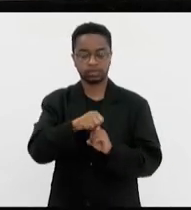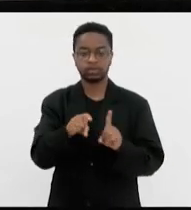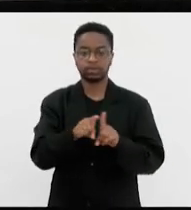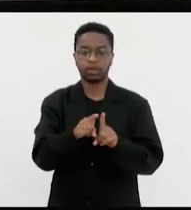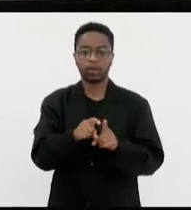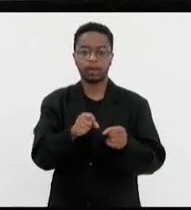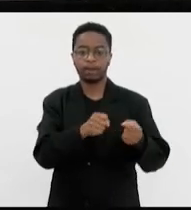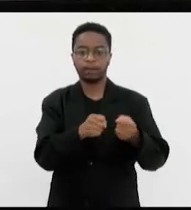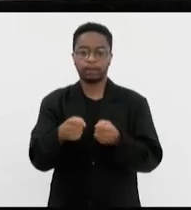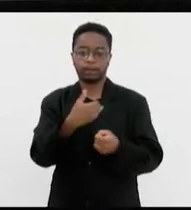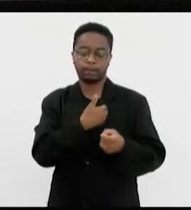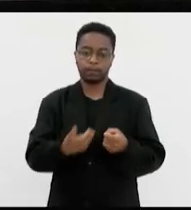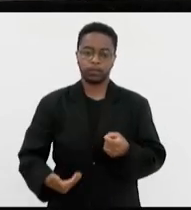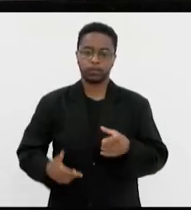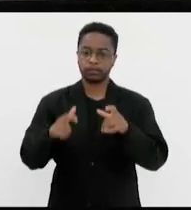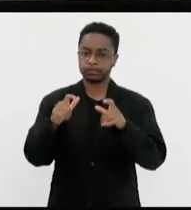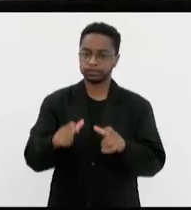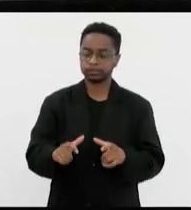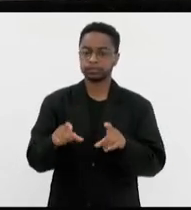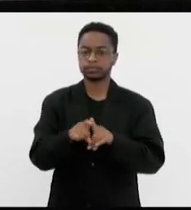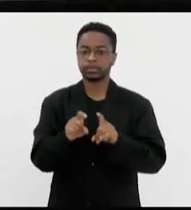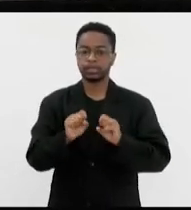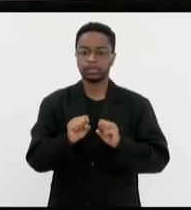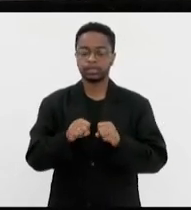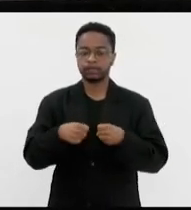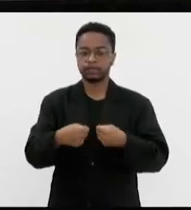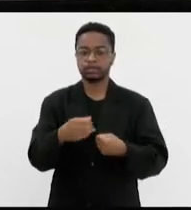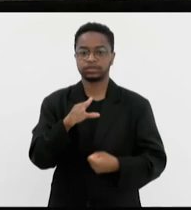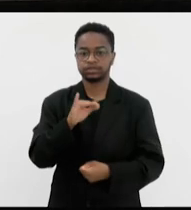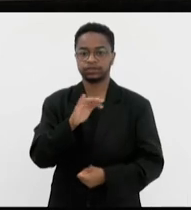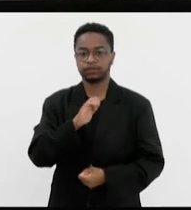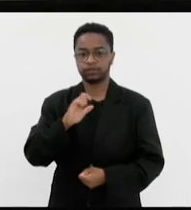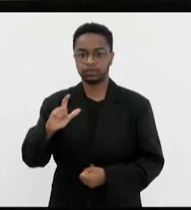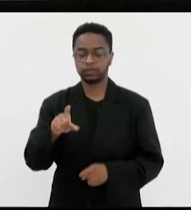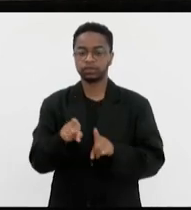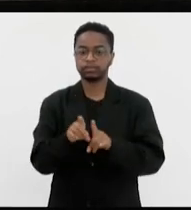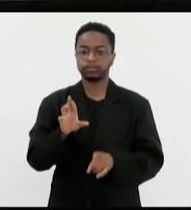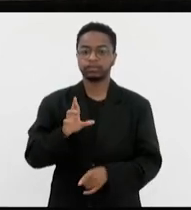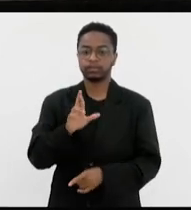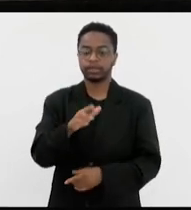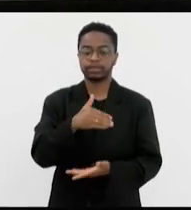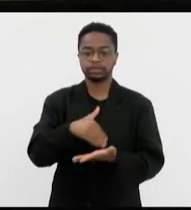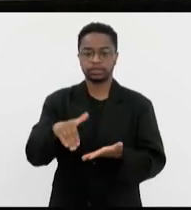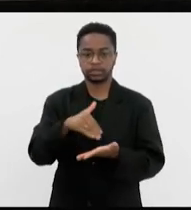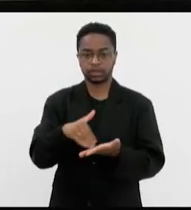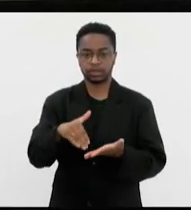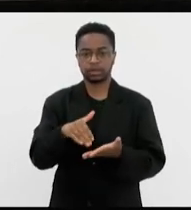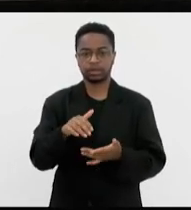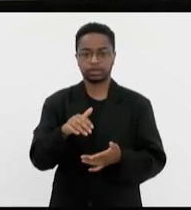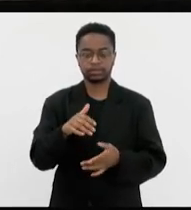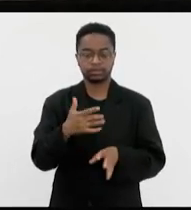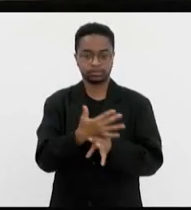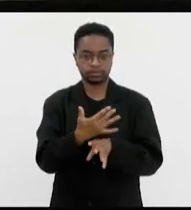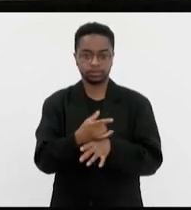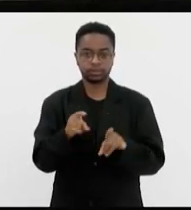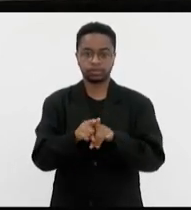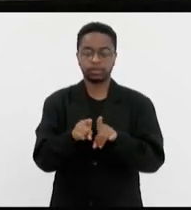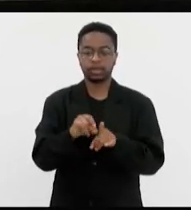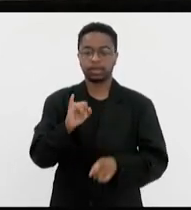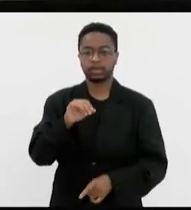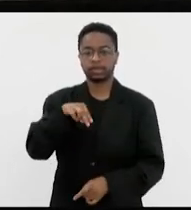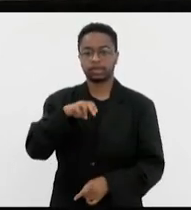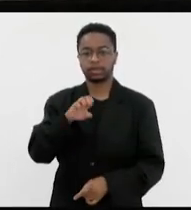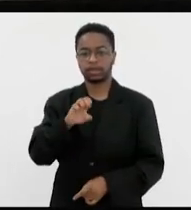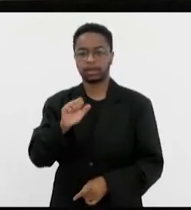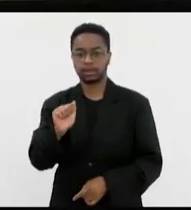local, com a defesa civil local, além de representantes da Secretaria da Cidade e também do INEA. O nosso